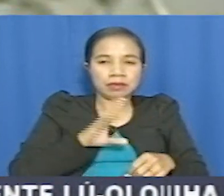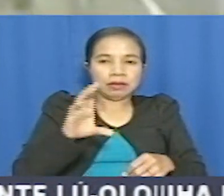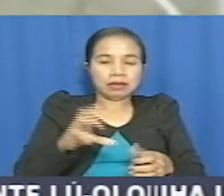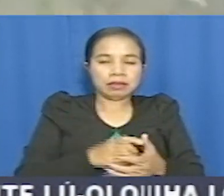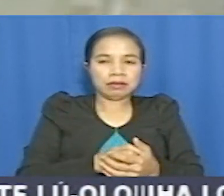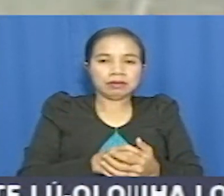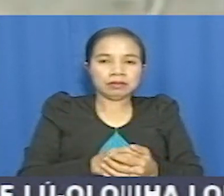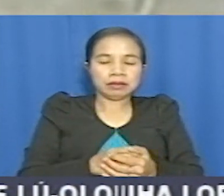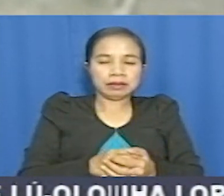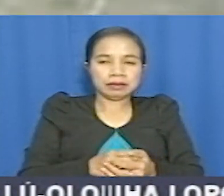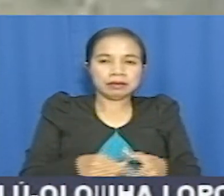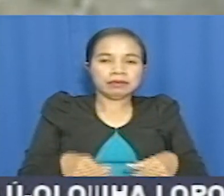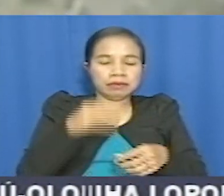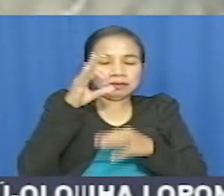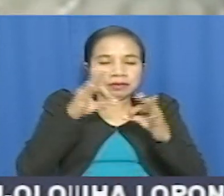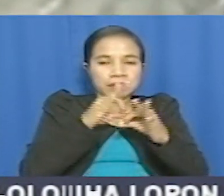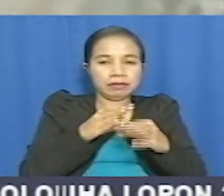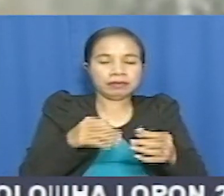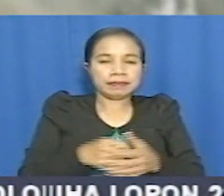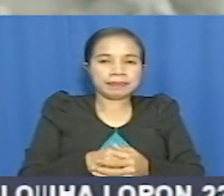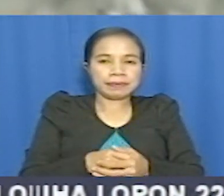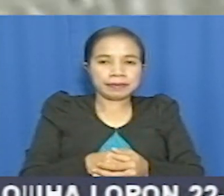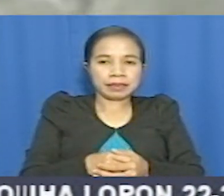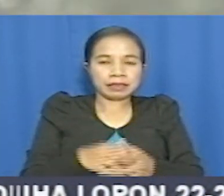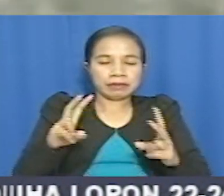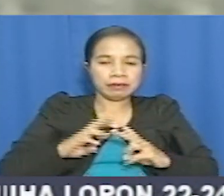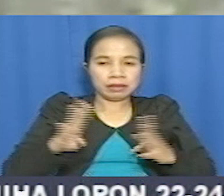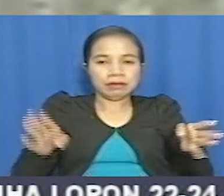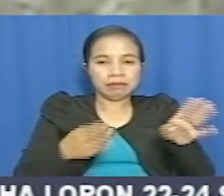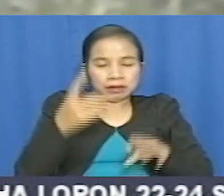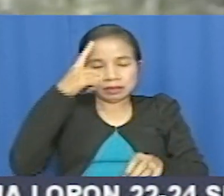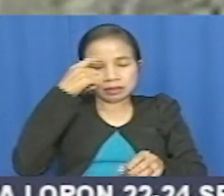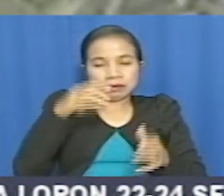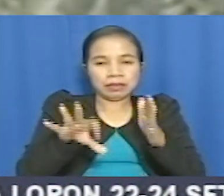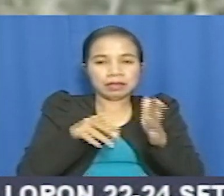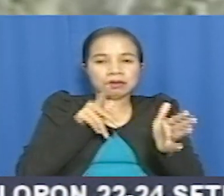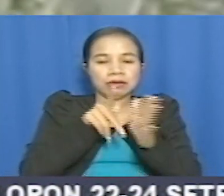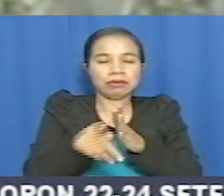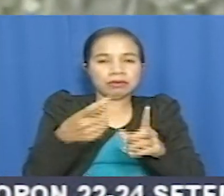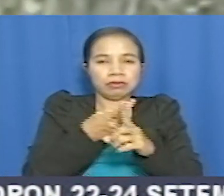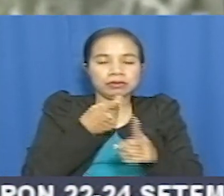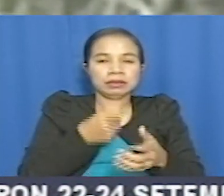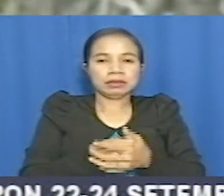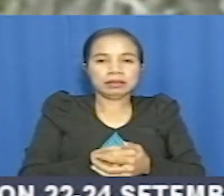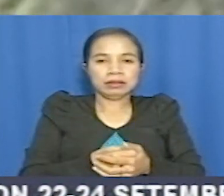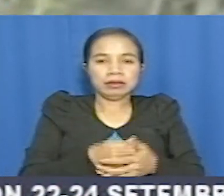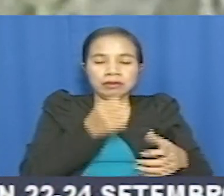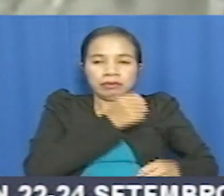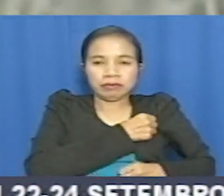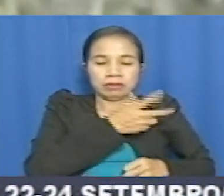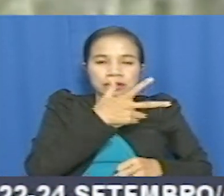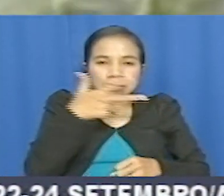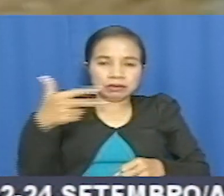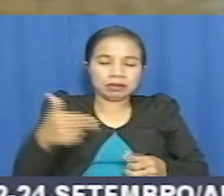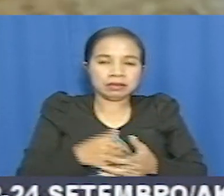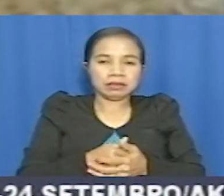Carlele, Fossá Sincatak, saudoso Biques Fuik Mate, também retam o Rússi Força Indonésia e a área